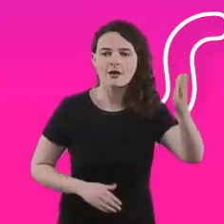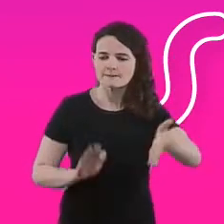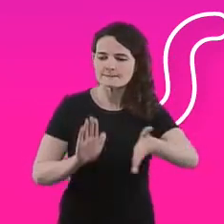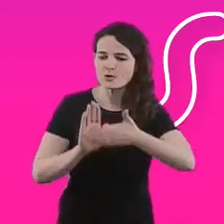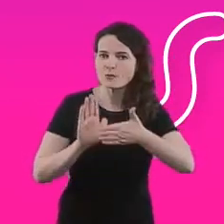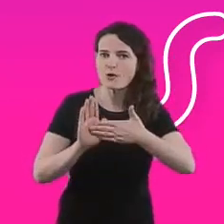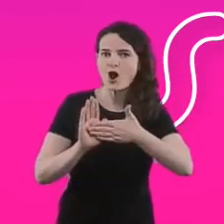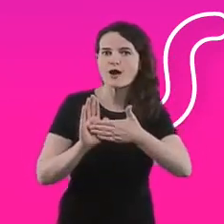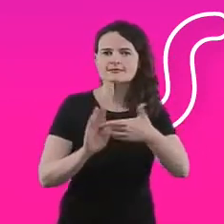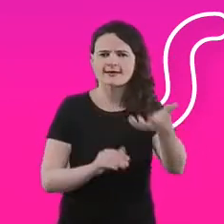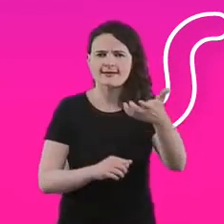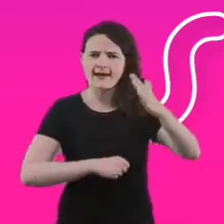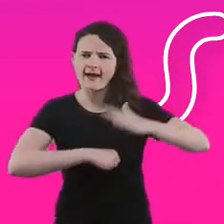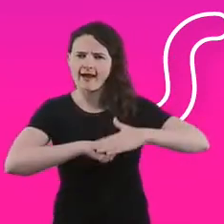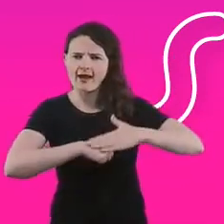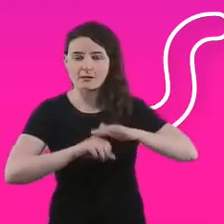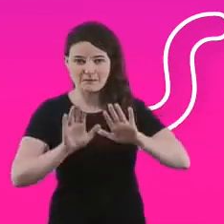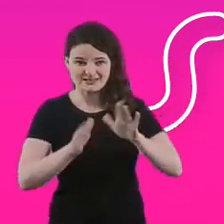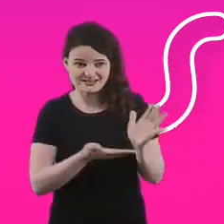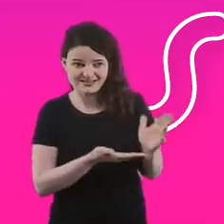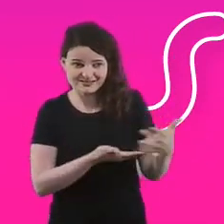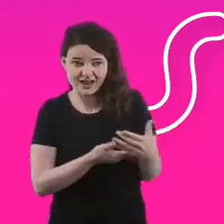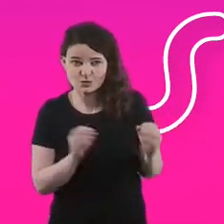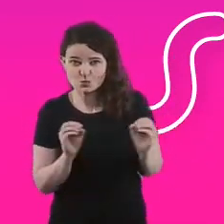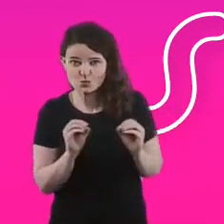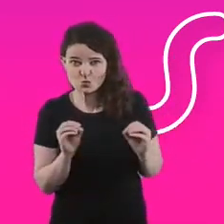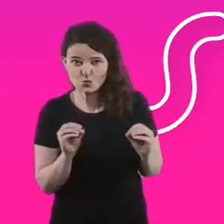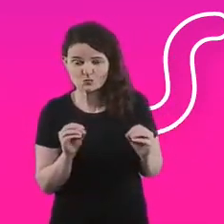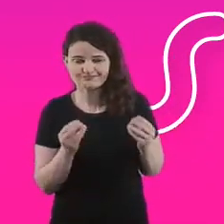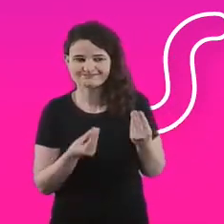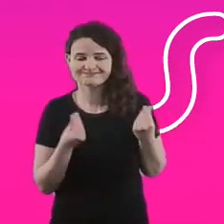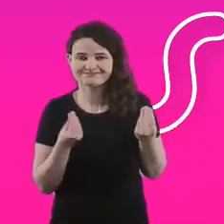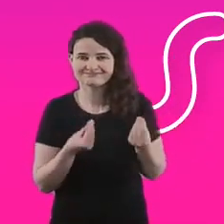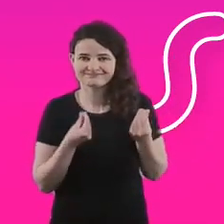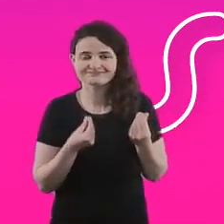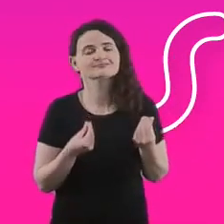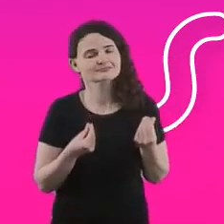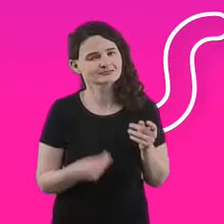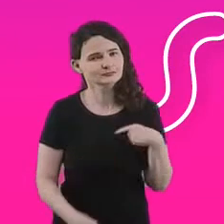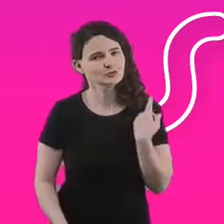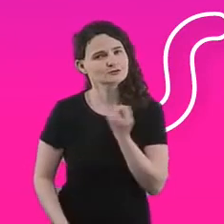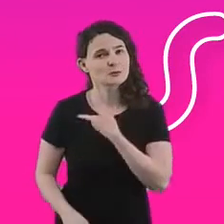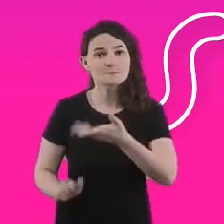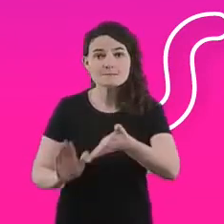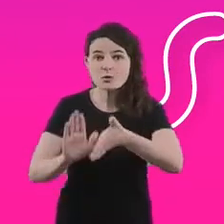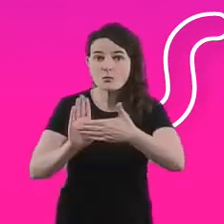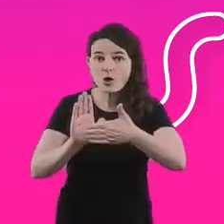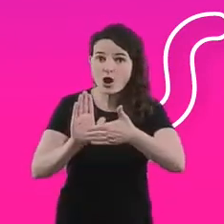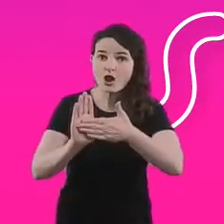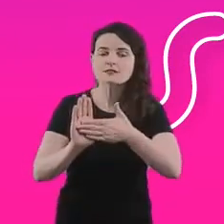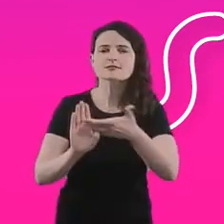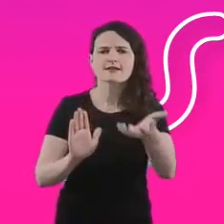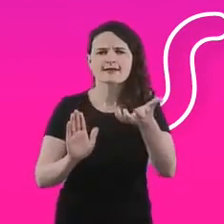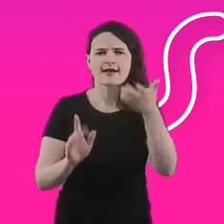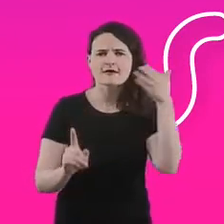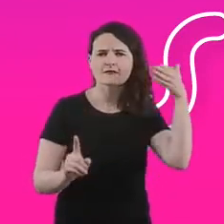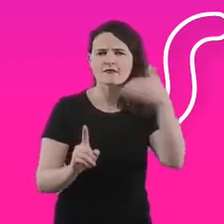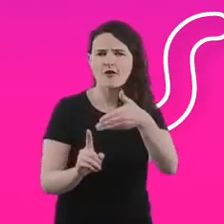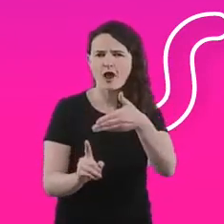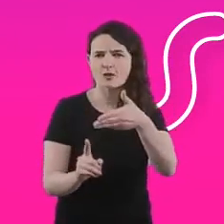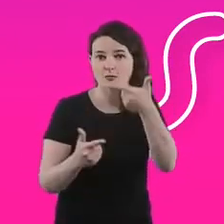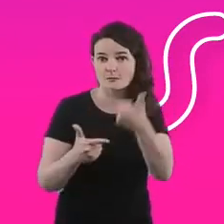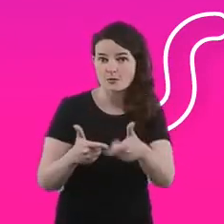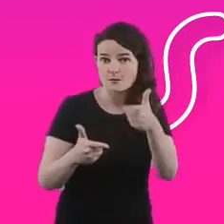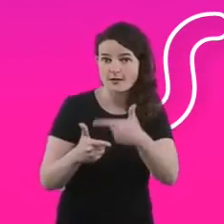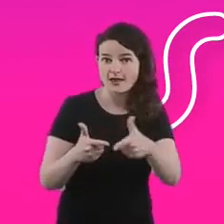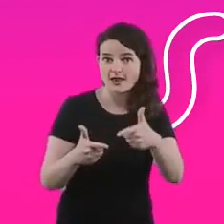muito complicado. Né? Então, a gente hoje, enquanto programa, a gente sempre que vai tentar focalizar no problema e depois definir